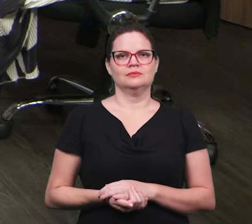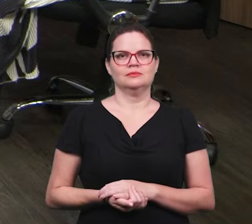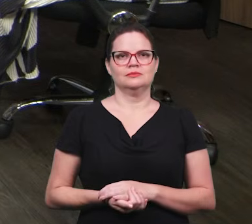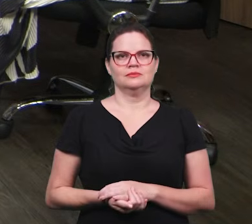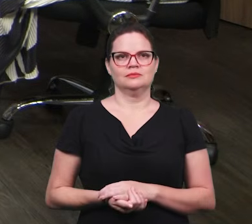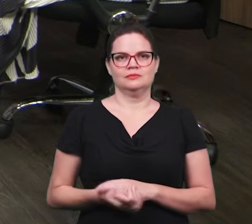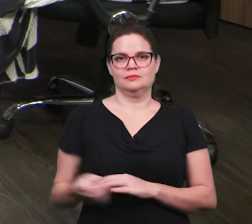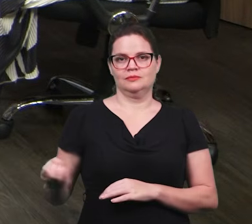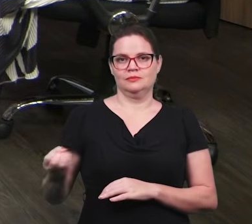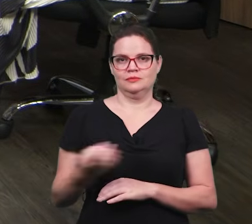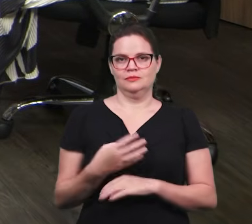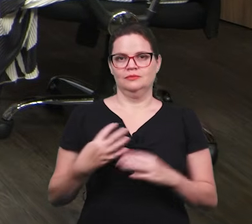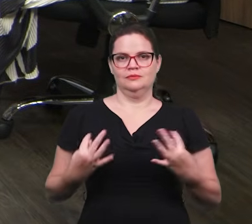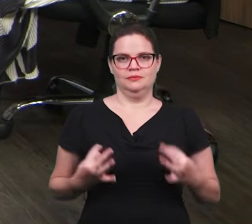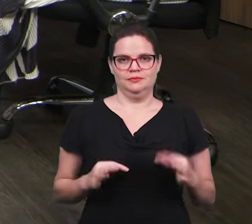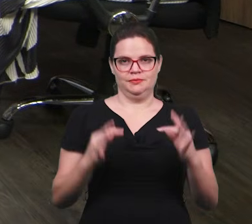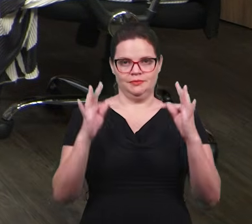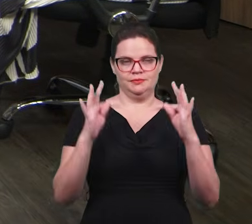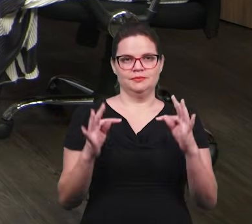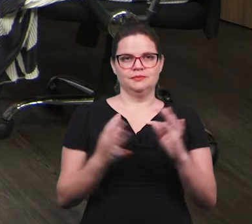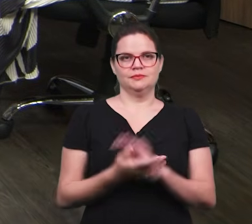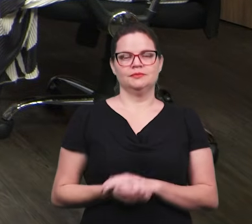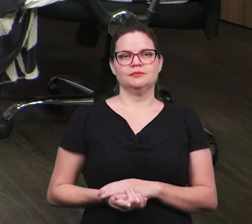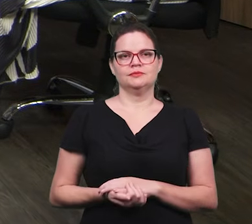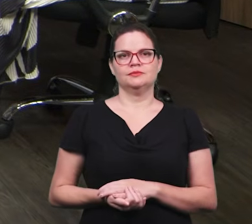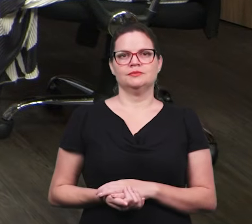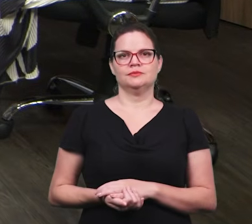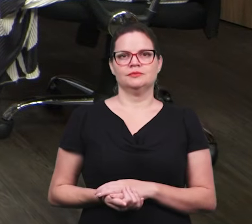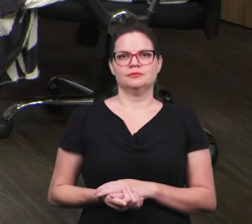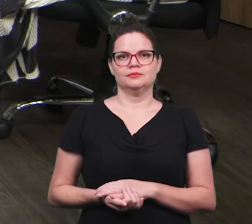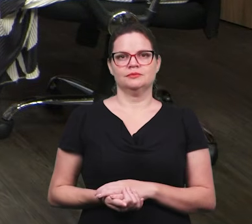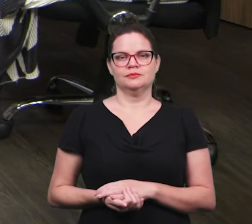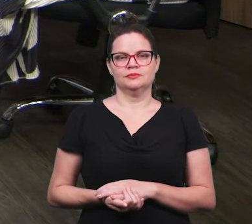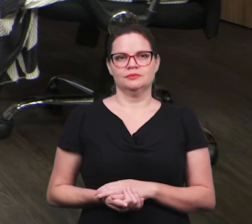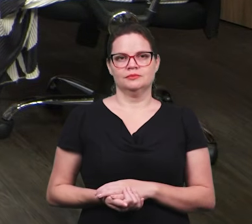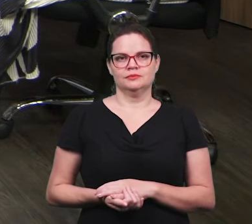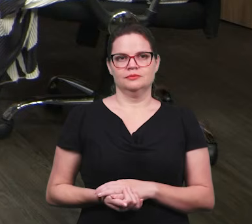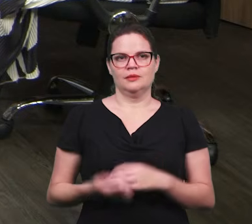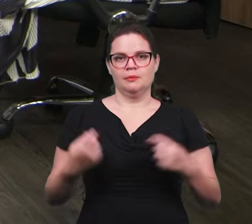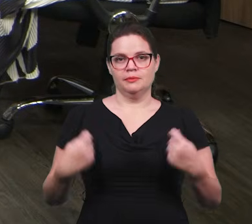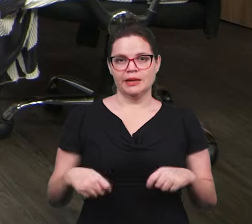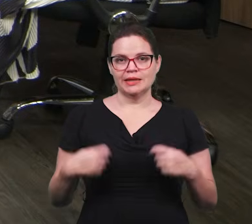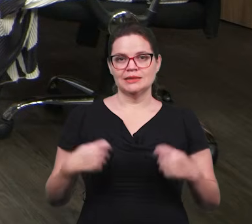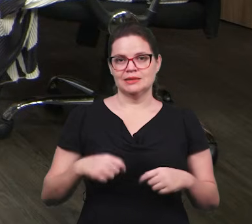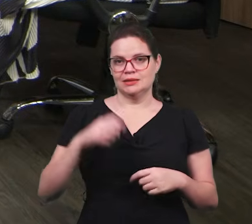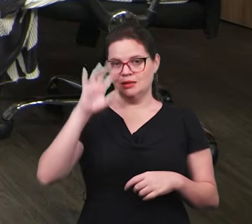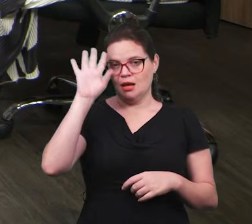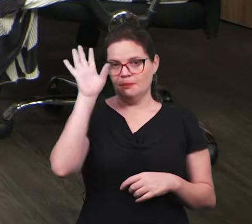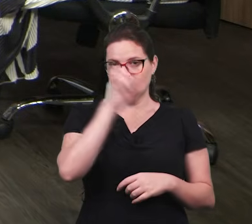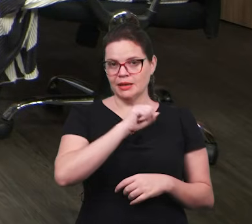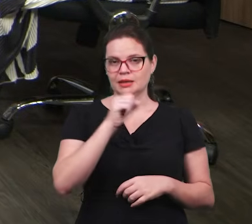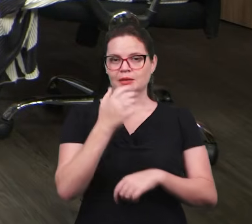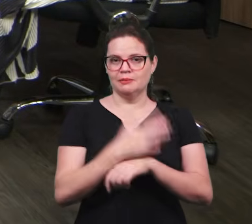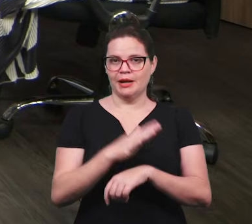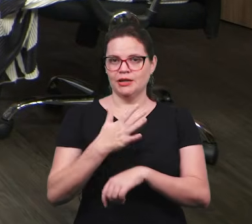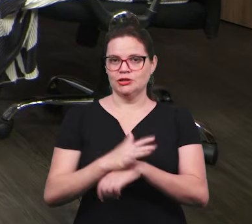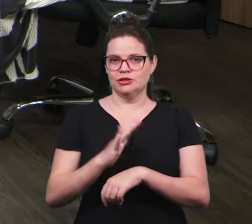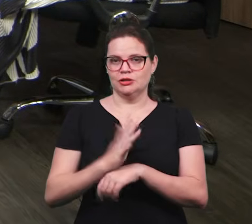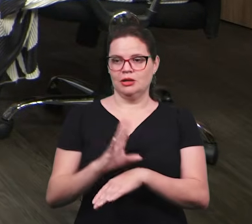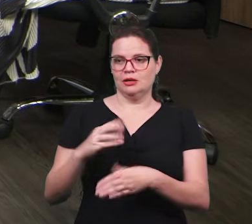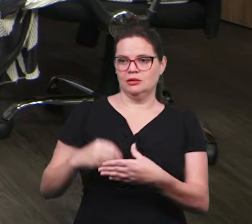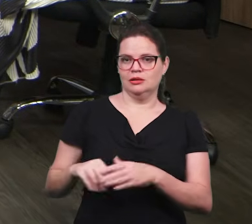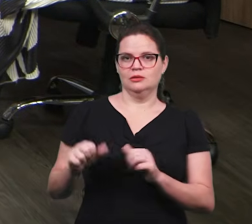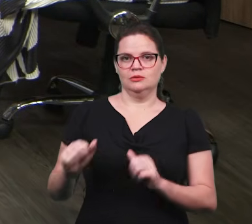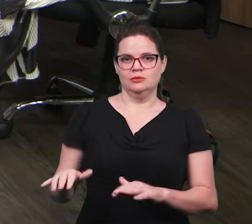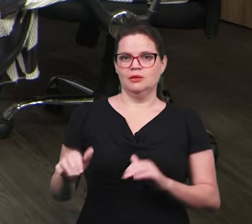As novas tecnologias, se elas não forem absorvidas, aprendidas e aplicadas, o Exército ele é